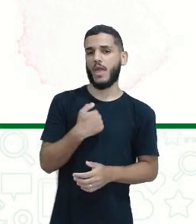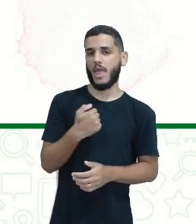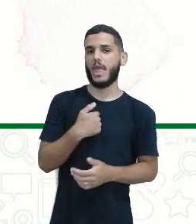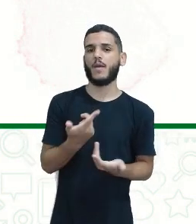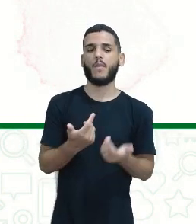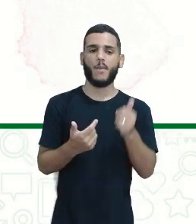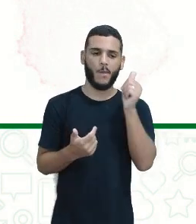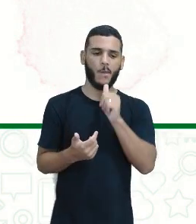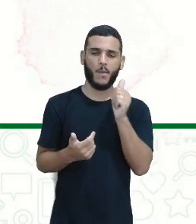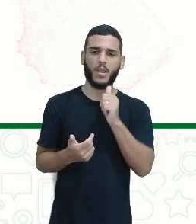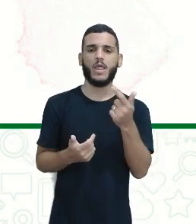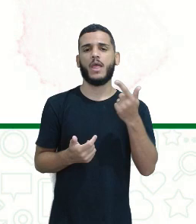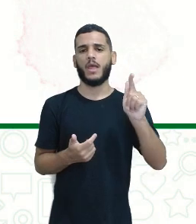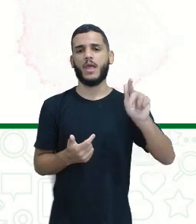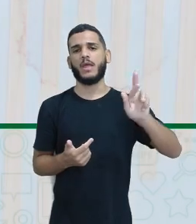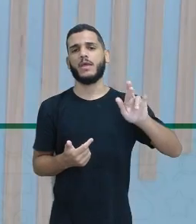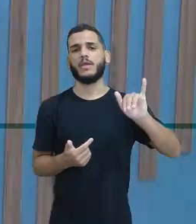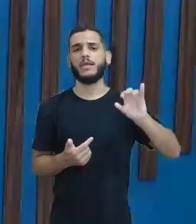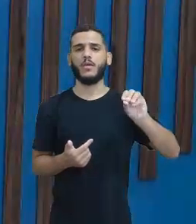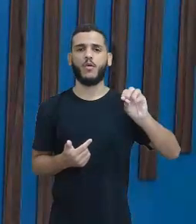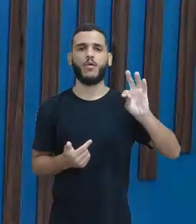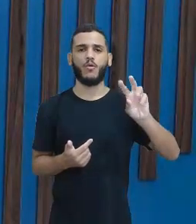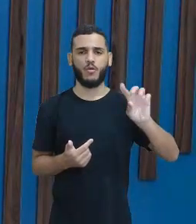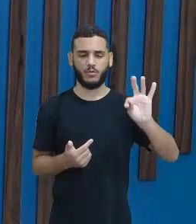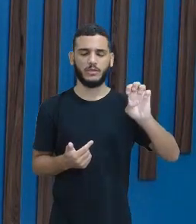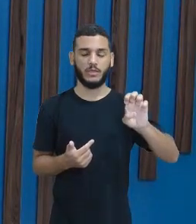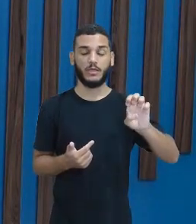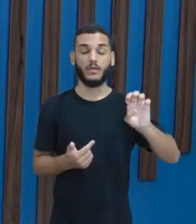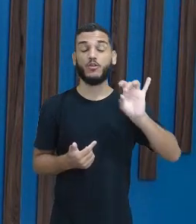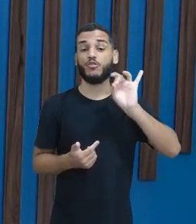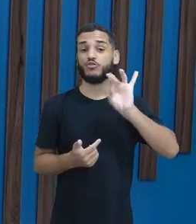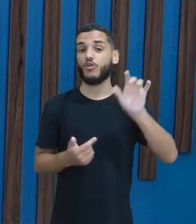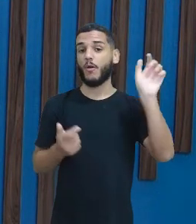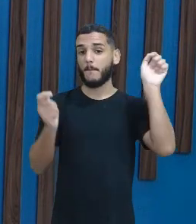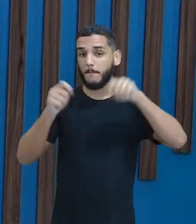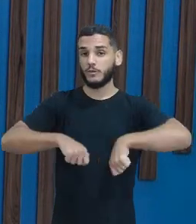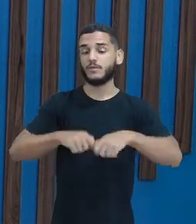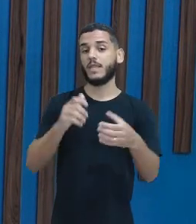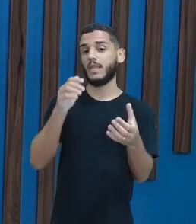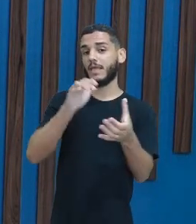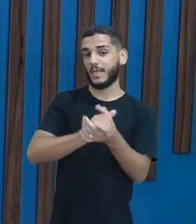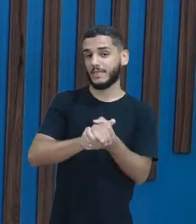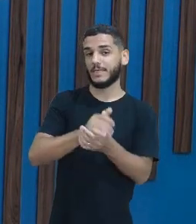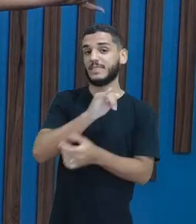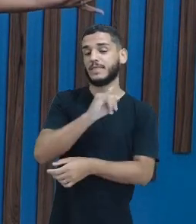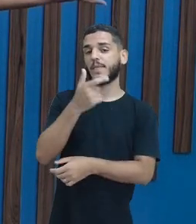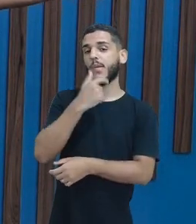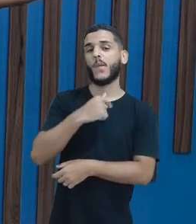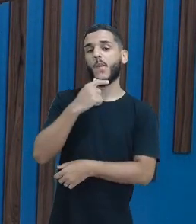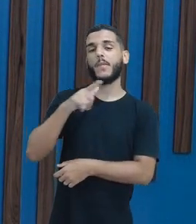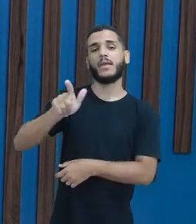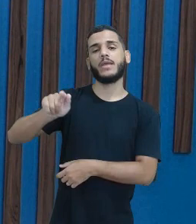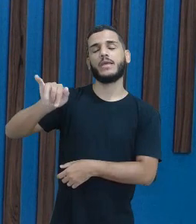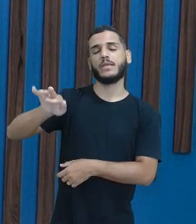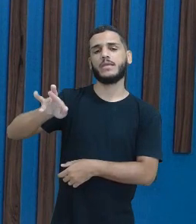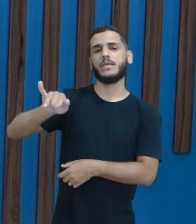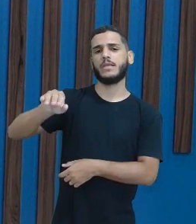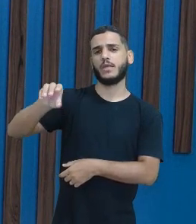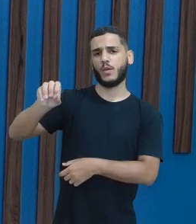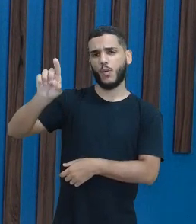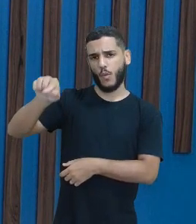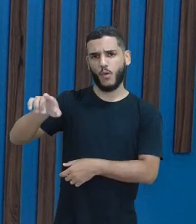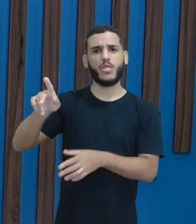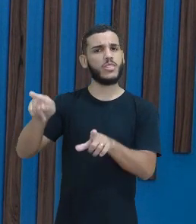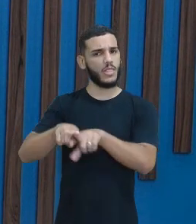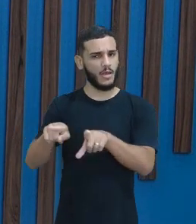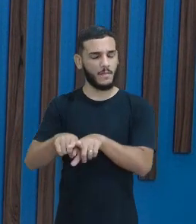griote, então eu só posso me casar com um homem que seja um griot também. Então, é um